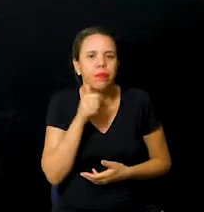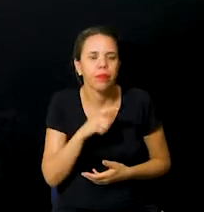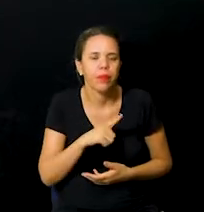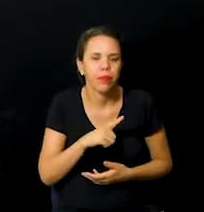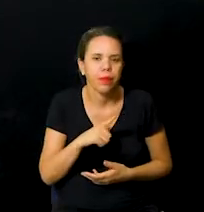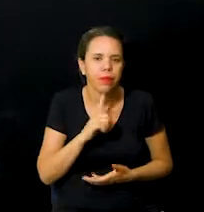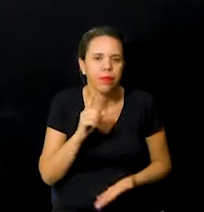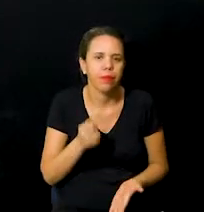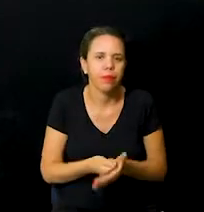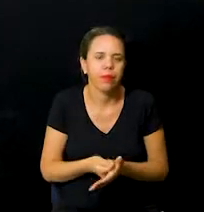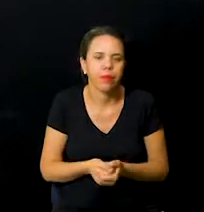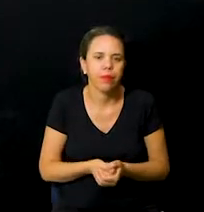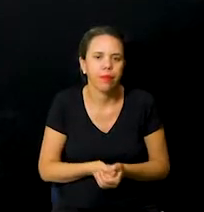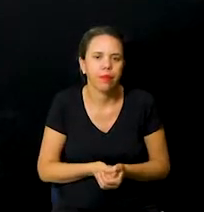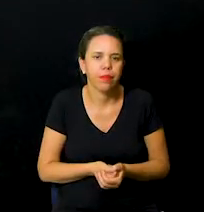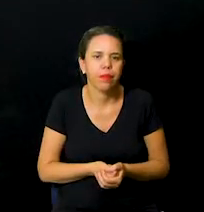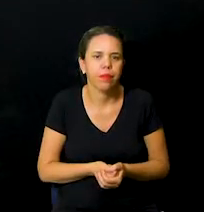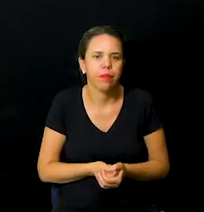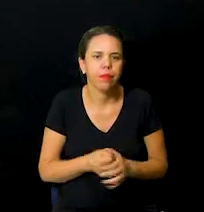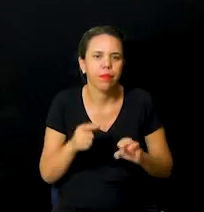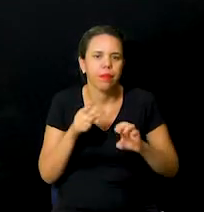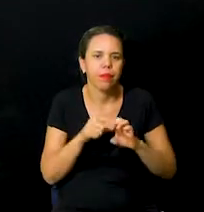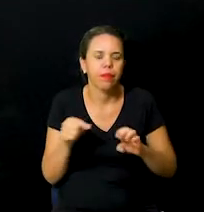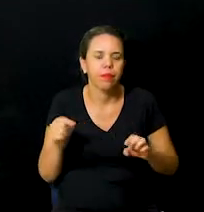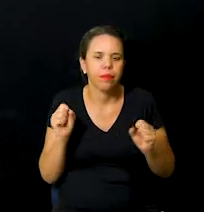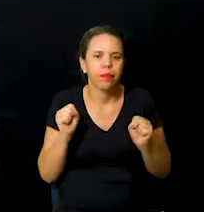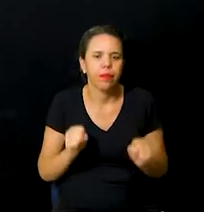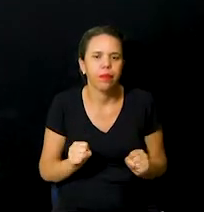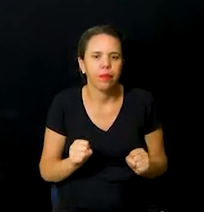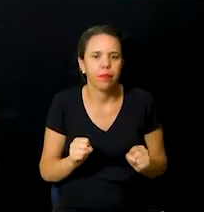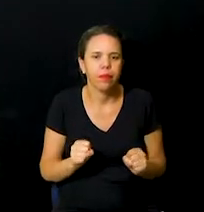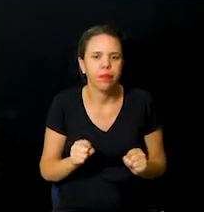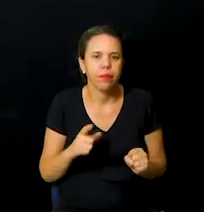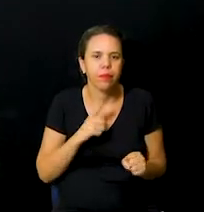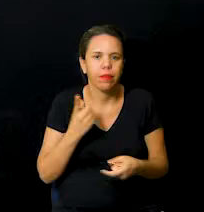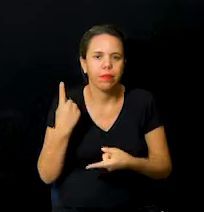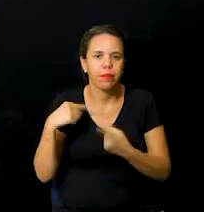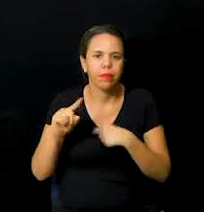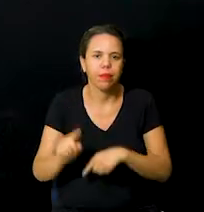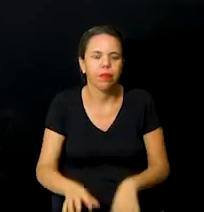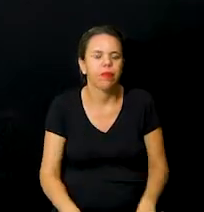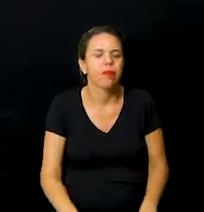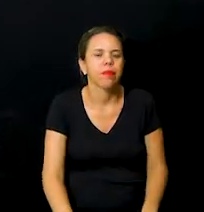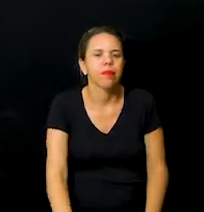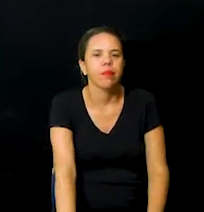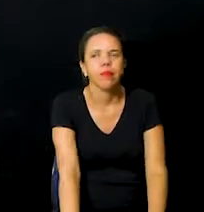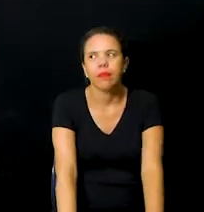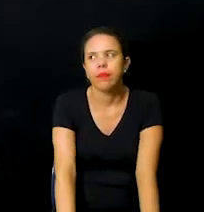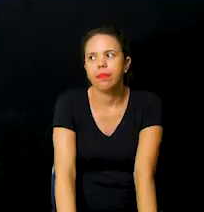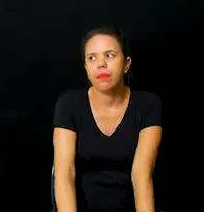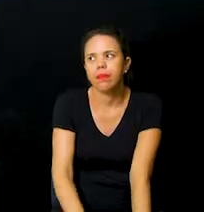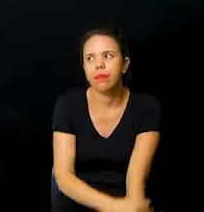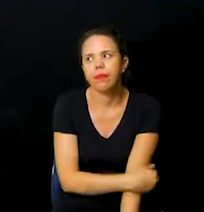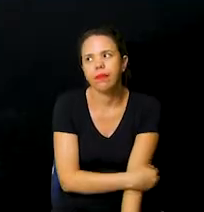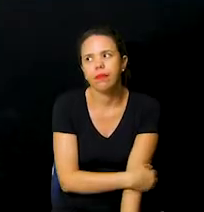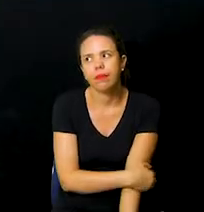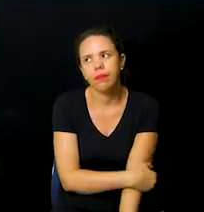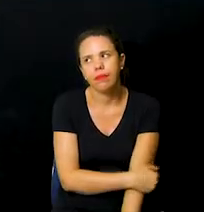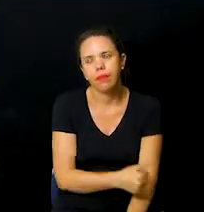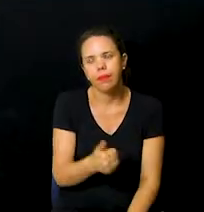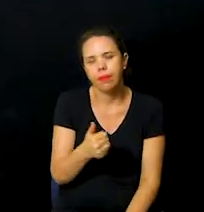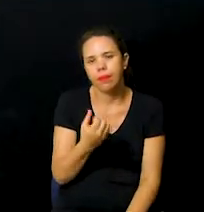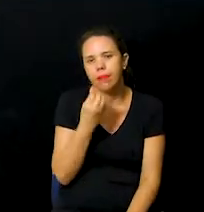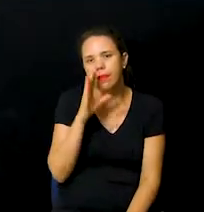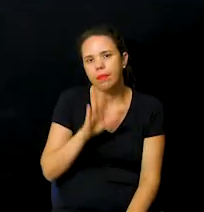ou para que aquelas mulheres que decidirem pelo empreendedorismo possam aí terem sucesso?